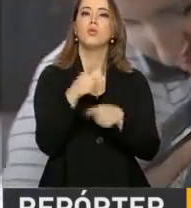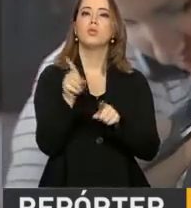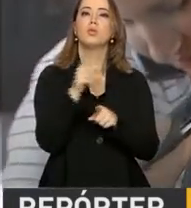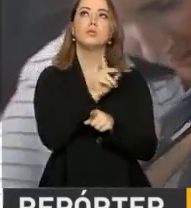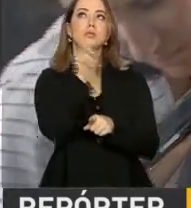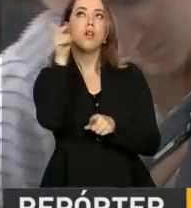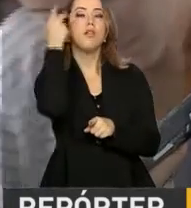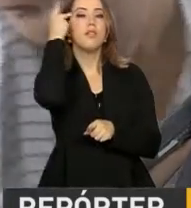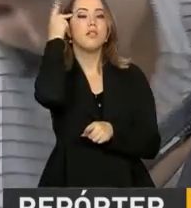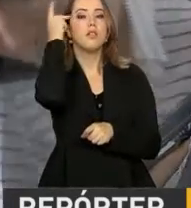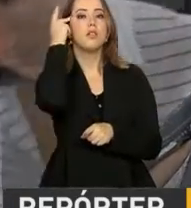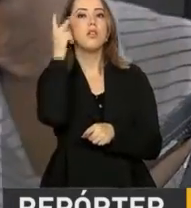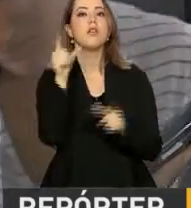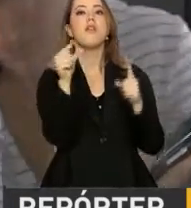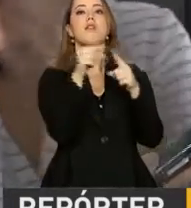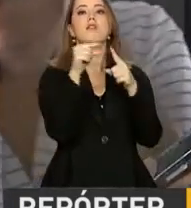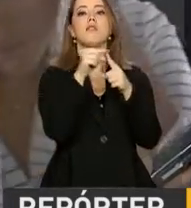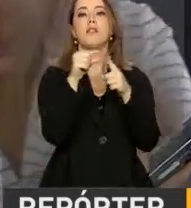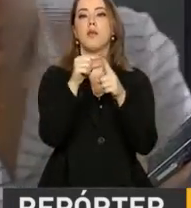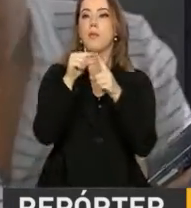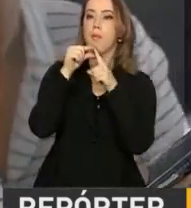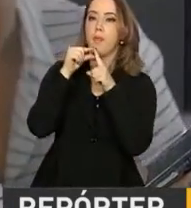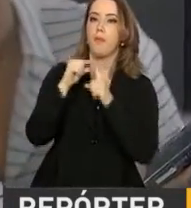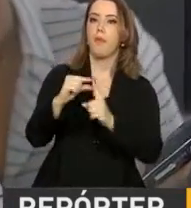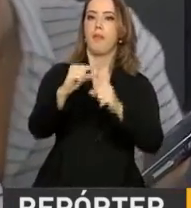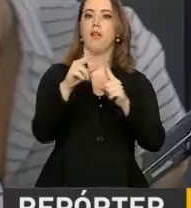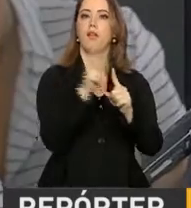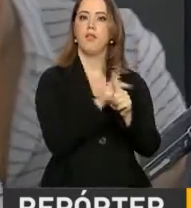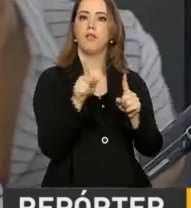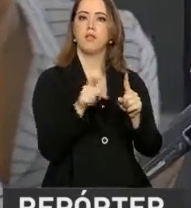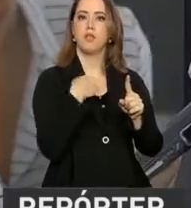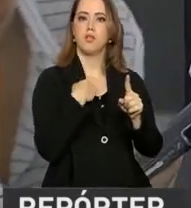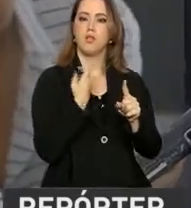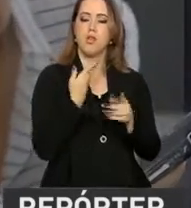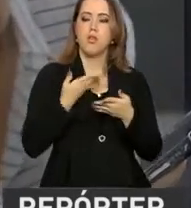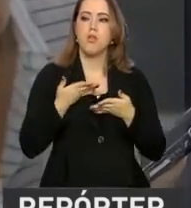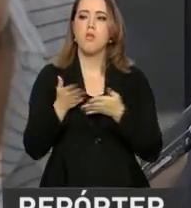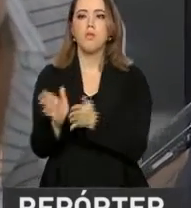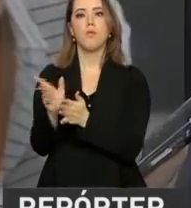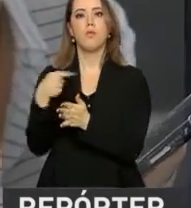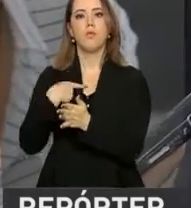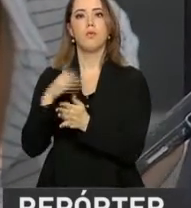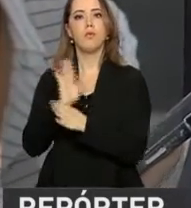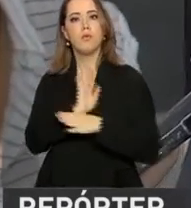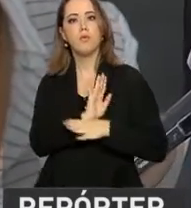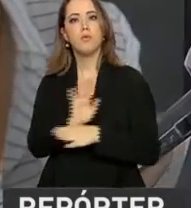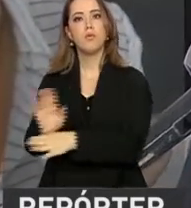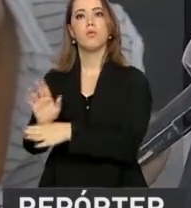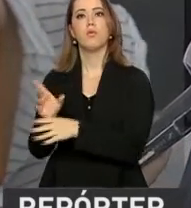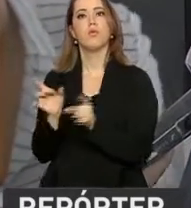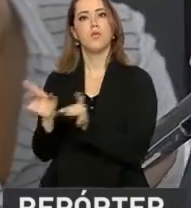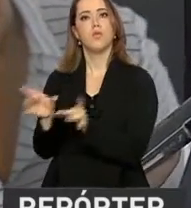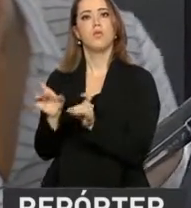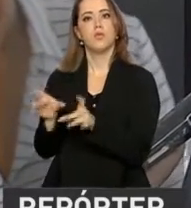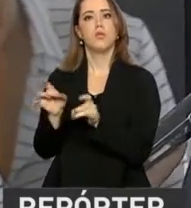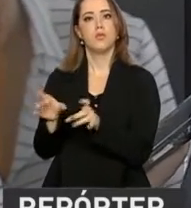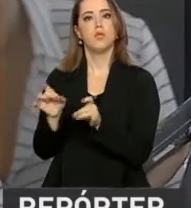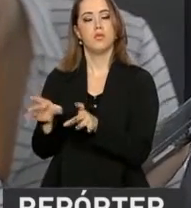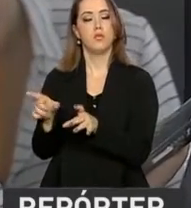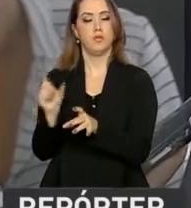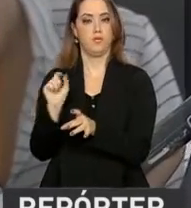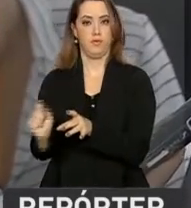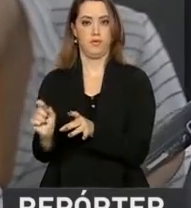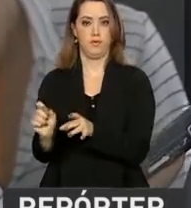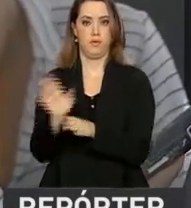São Paulo, a palavra dele dizendo o seguinte: eu vou me envolver para ajudar a vender o produto